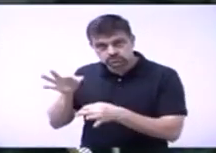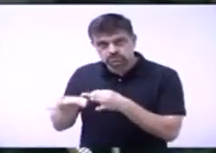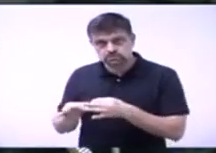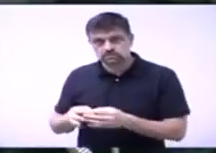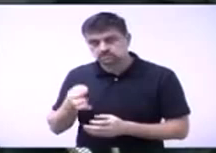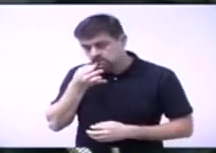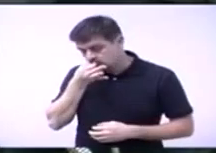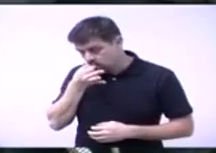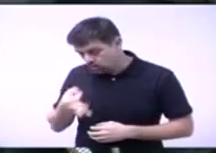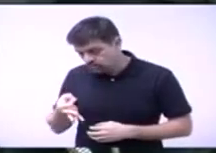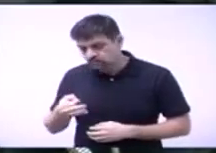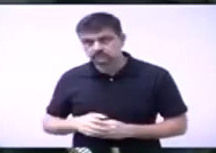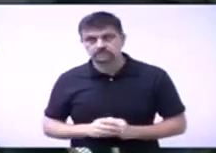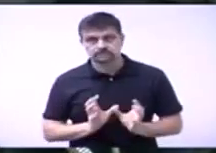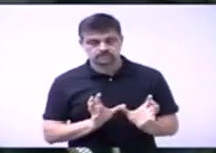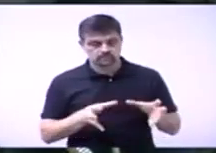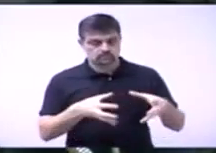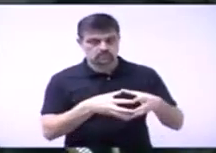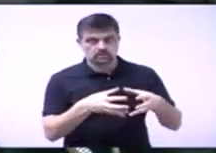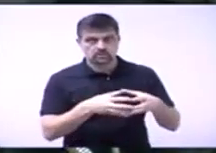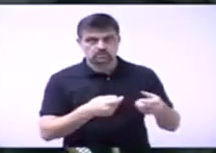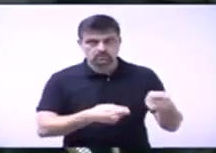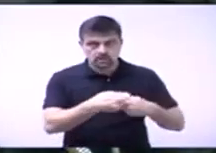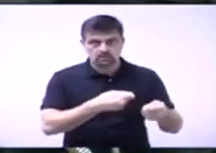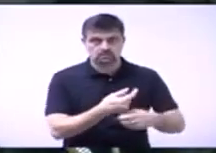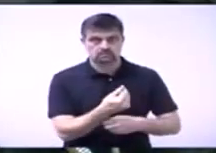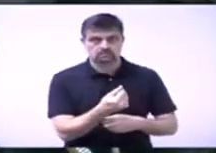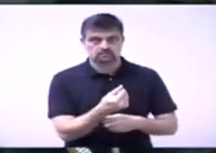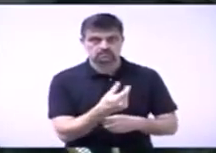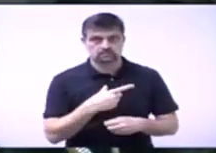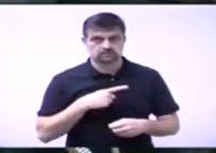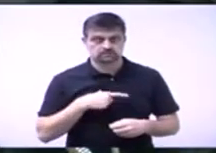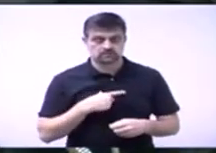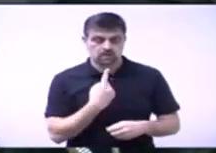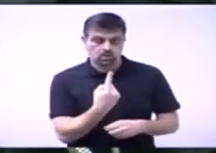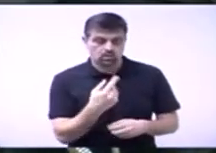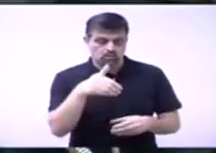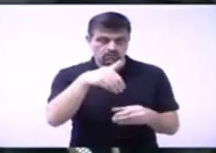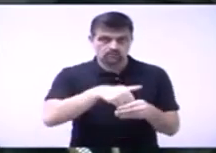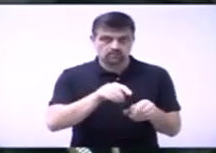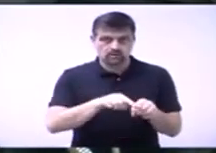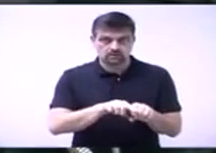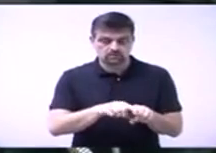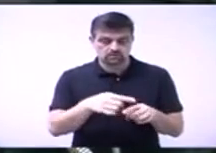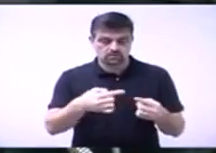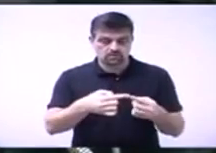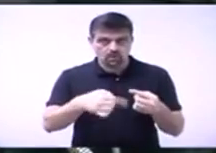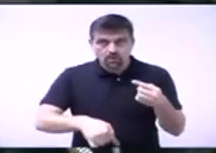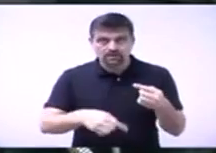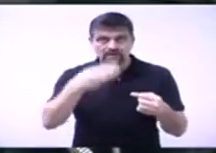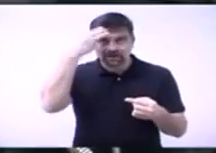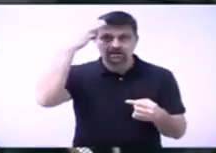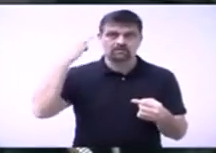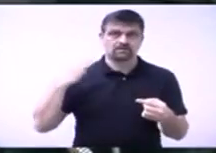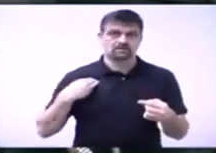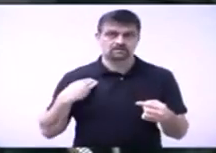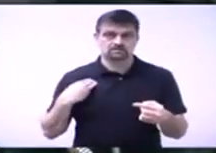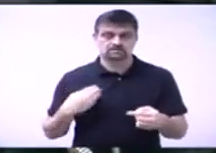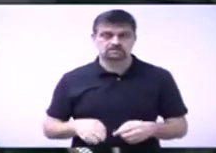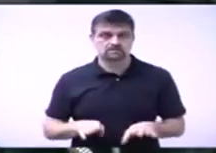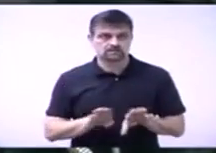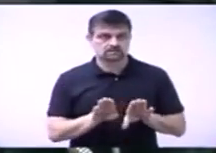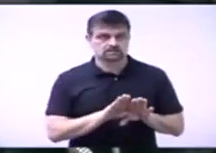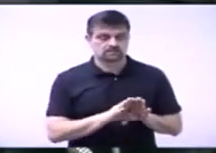Justiça, 184 da Comissão de Finanças, com voto em separado, contrário da vereadora Ângela Duarte. E números